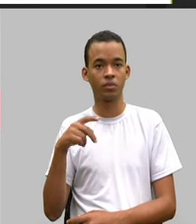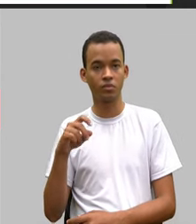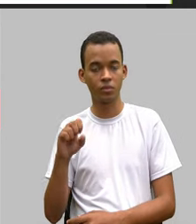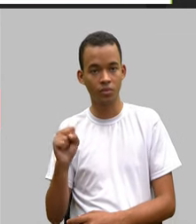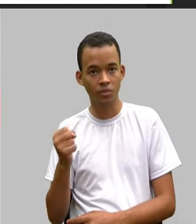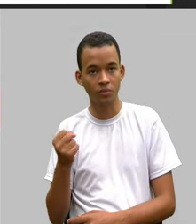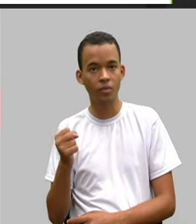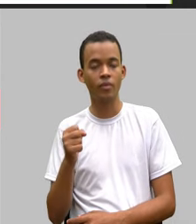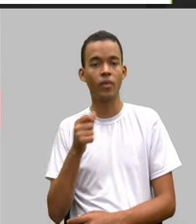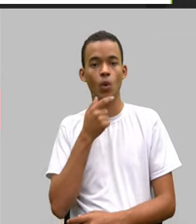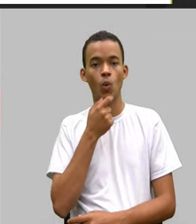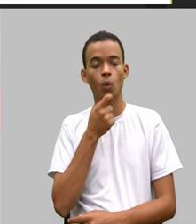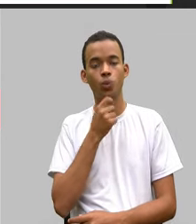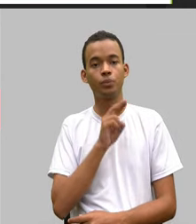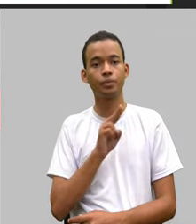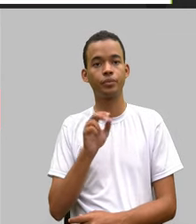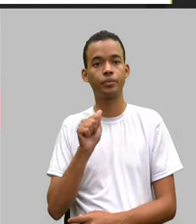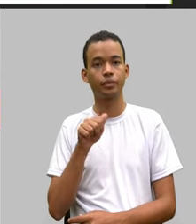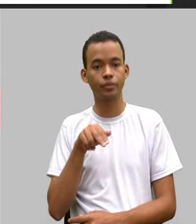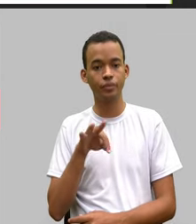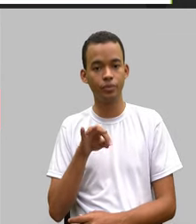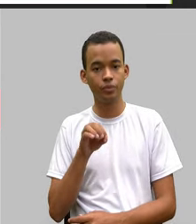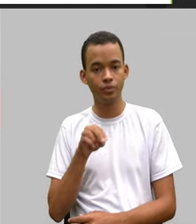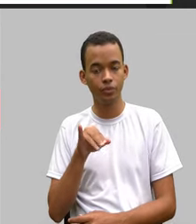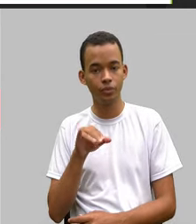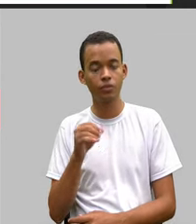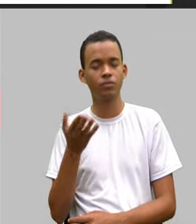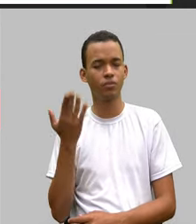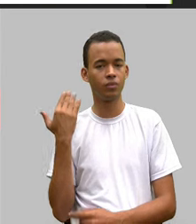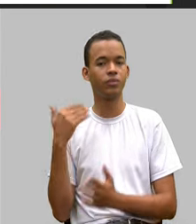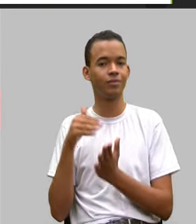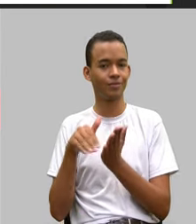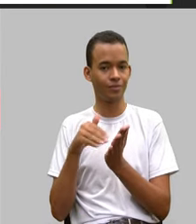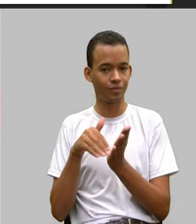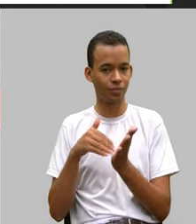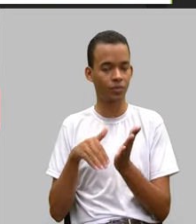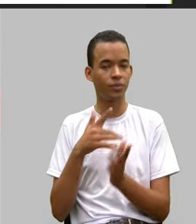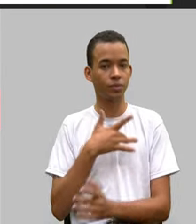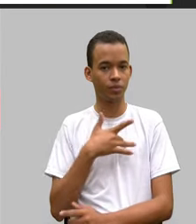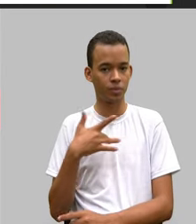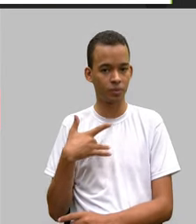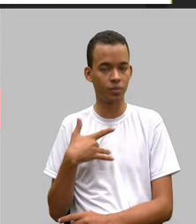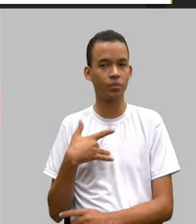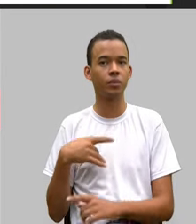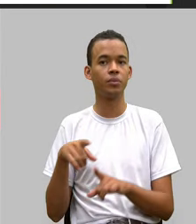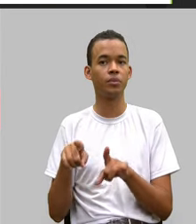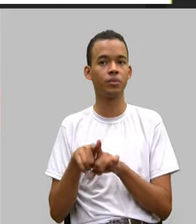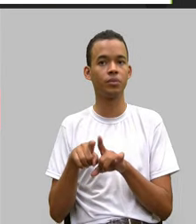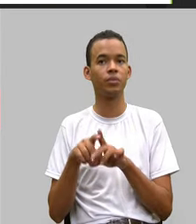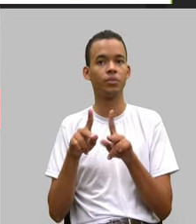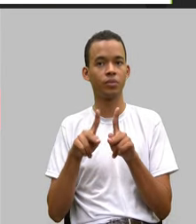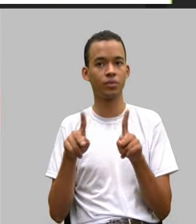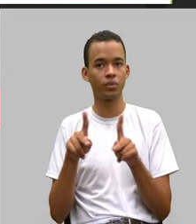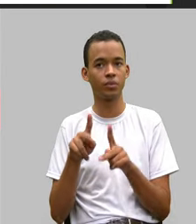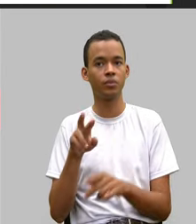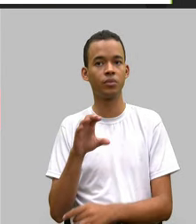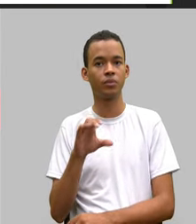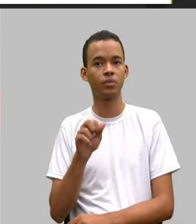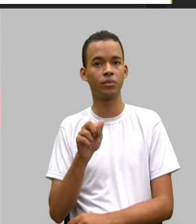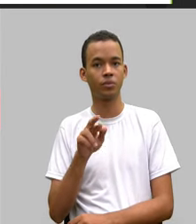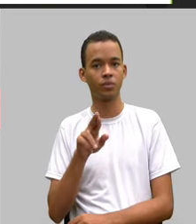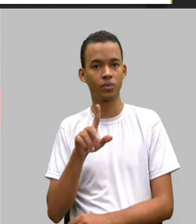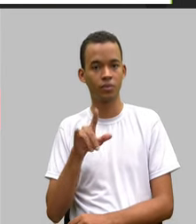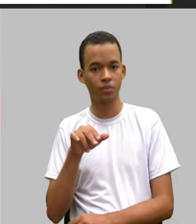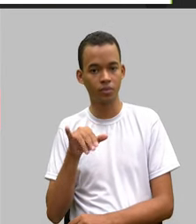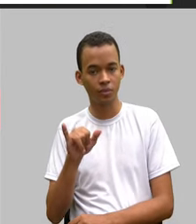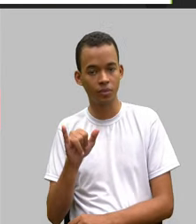secretário de estado de Minas Gerais da saúde e aqui Teve o professor elisaldo carlini que foi o primeiro médico